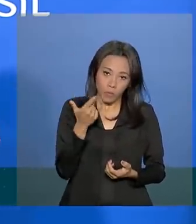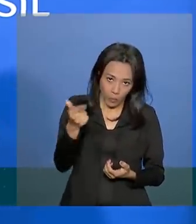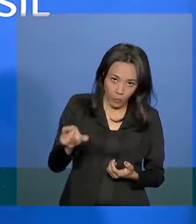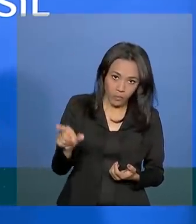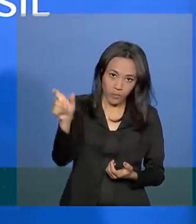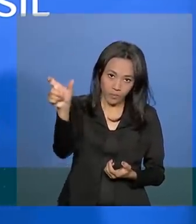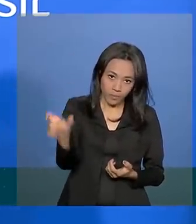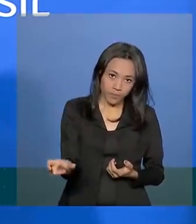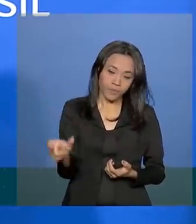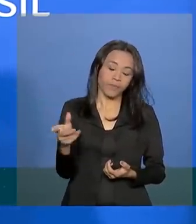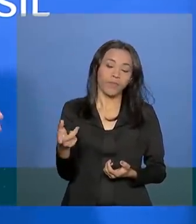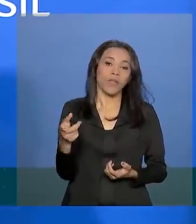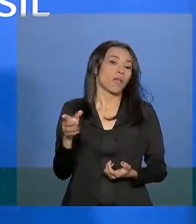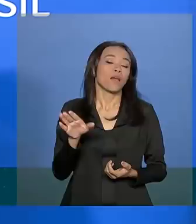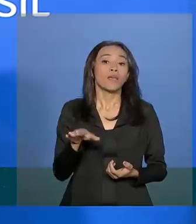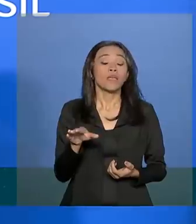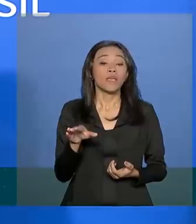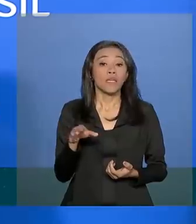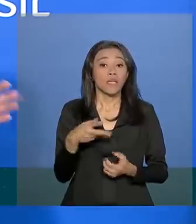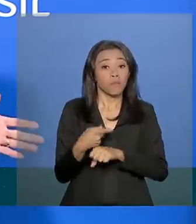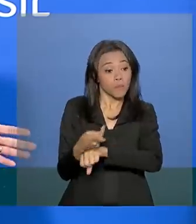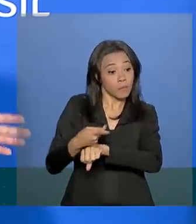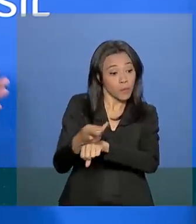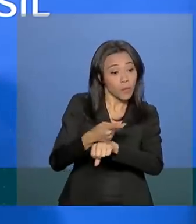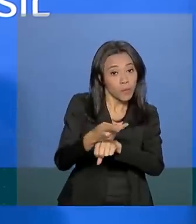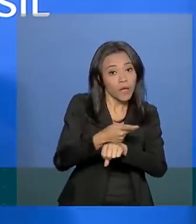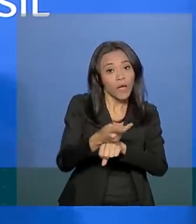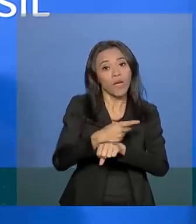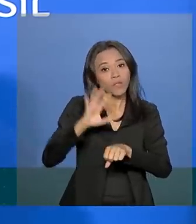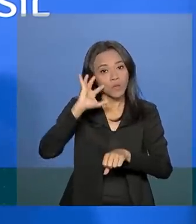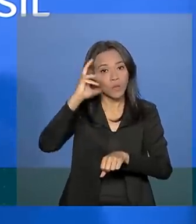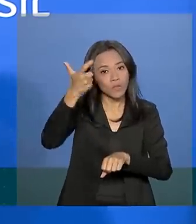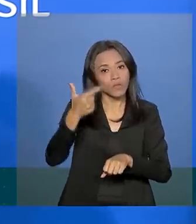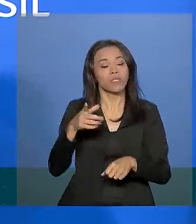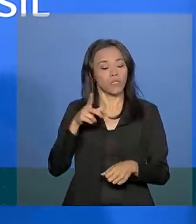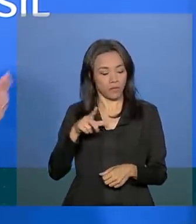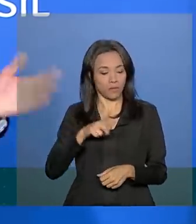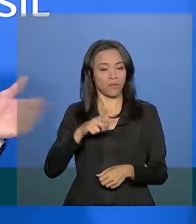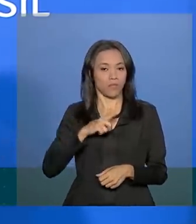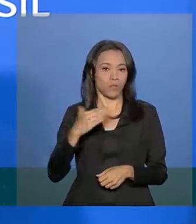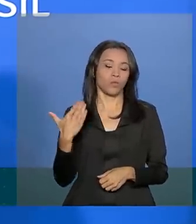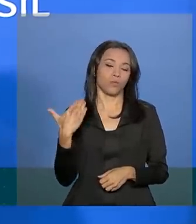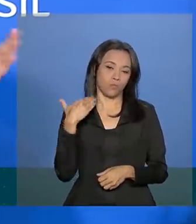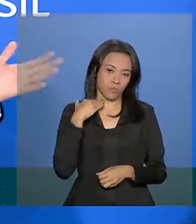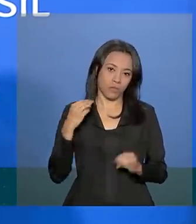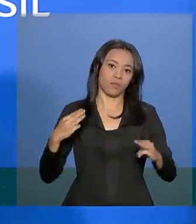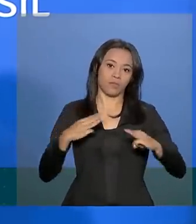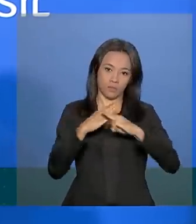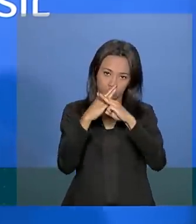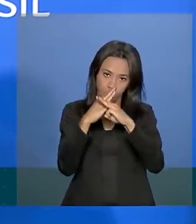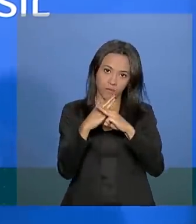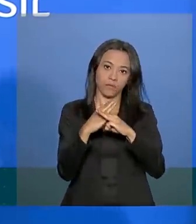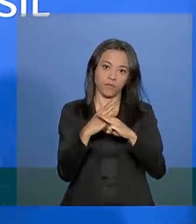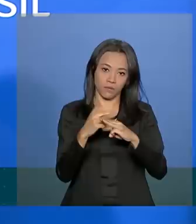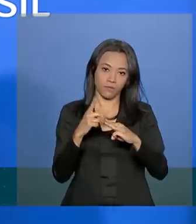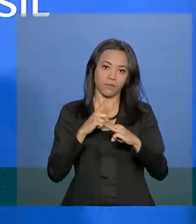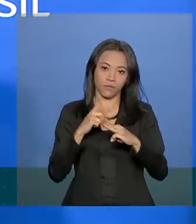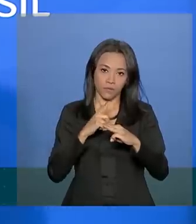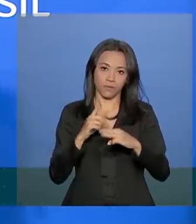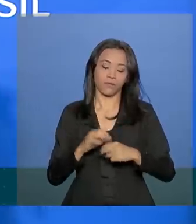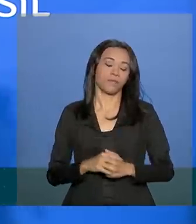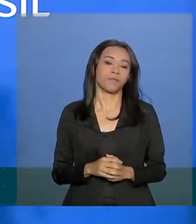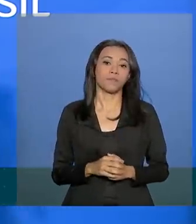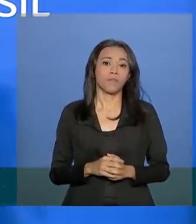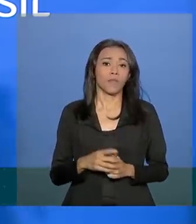se acomoda se buscar a solução sabemos que tem a caixa econômica e uma derrota falou que vai ser dentro da câmara